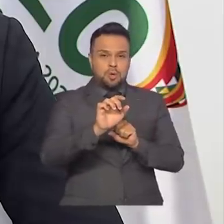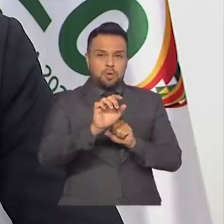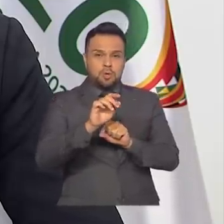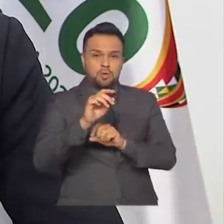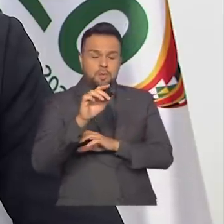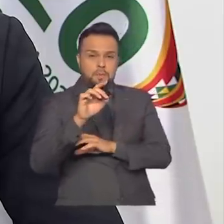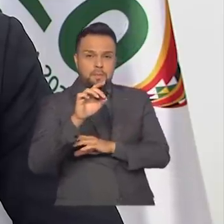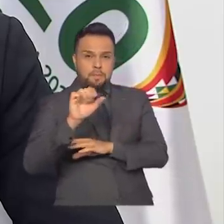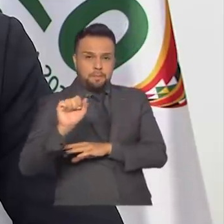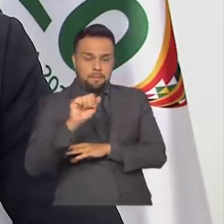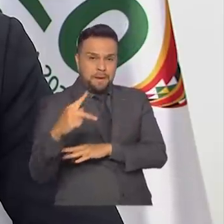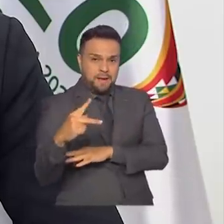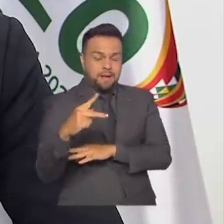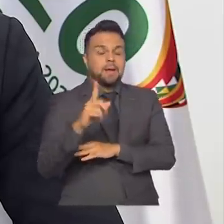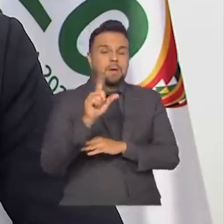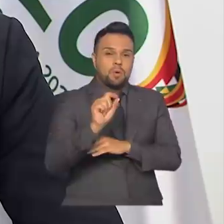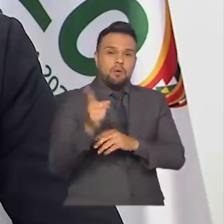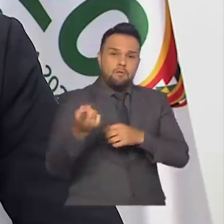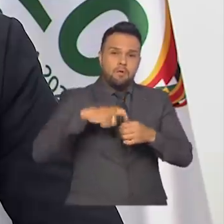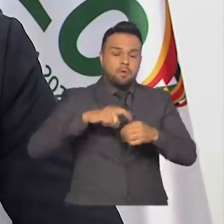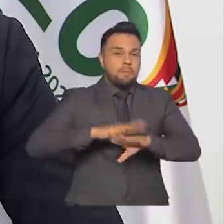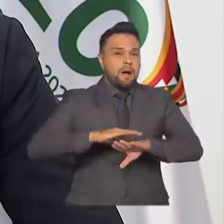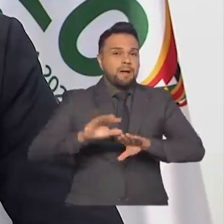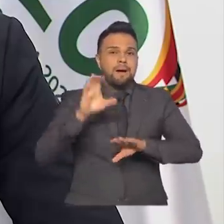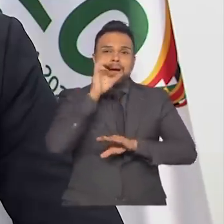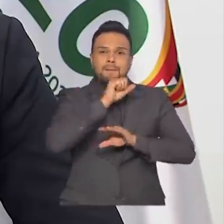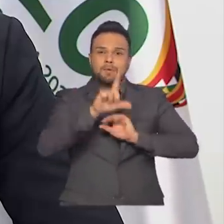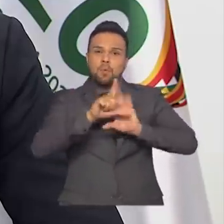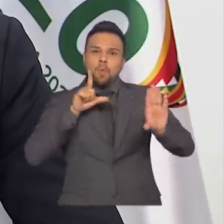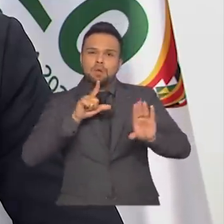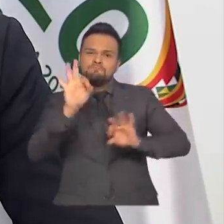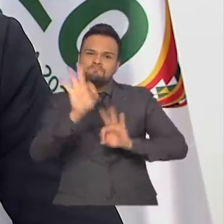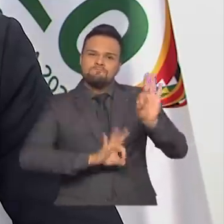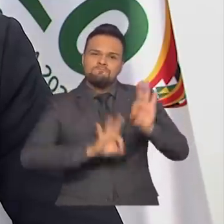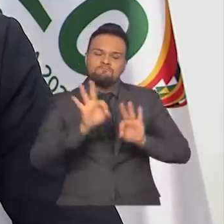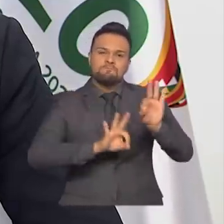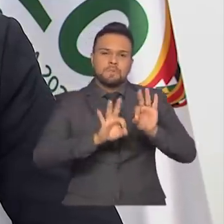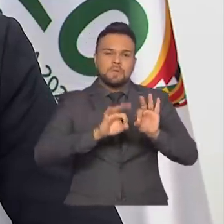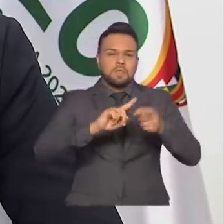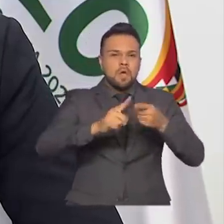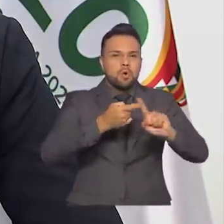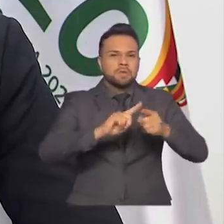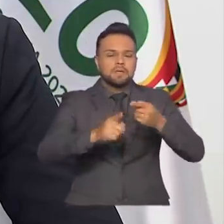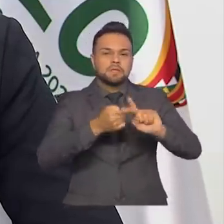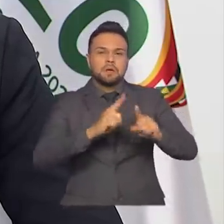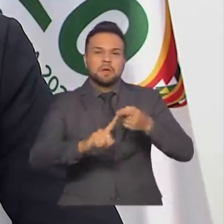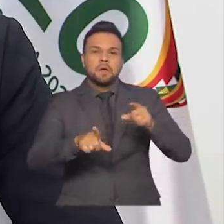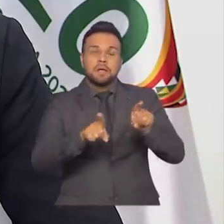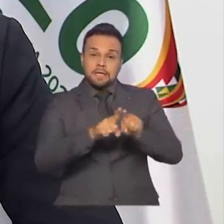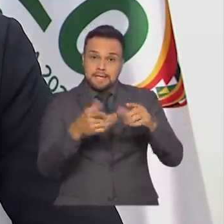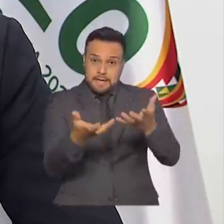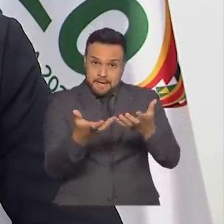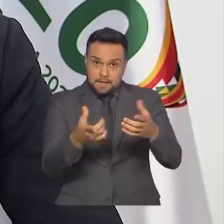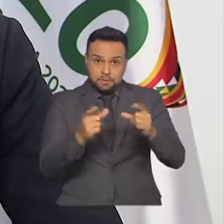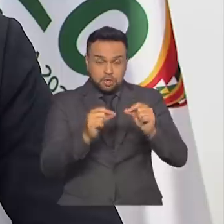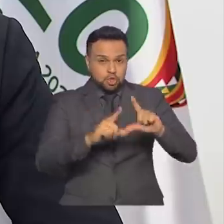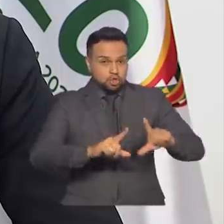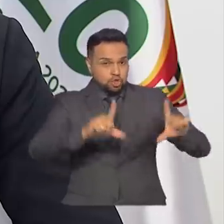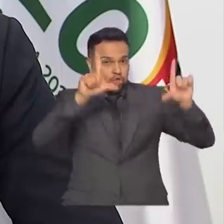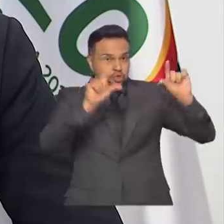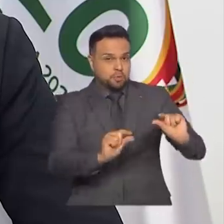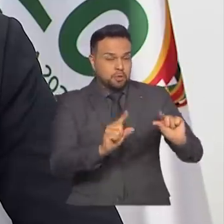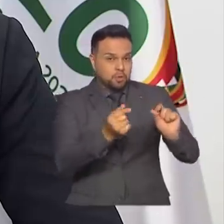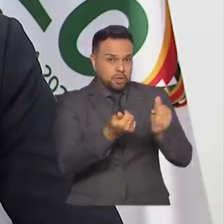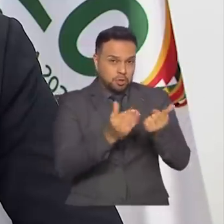possível. Na reforma da organização, queremos que a ambição de reduzir os subsídios para bens